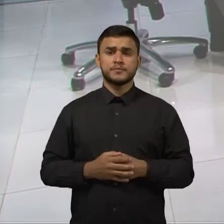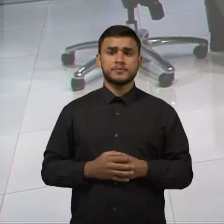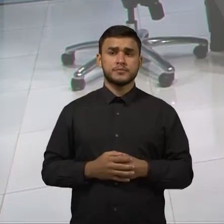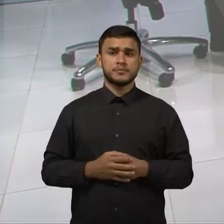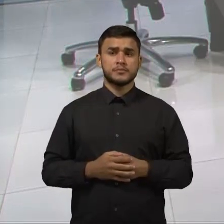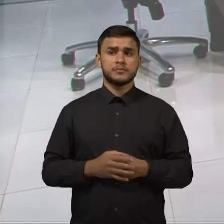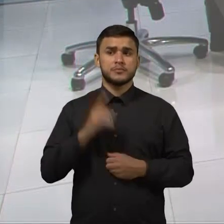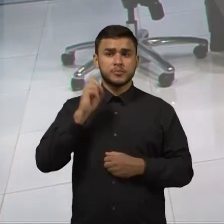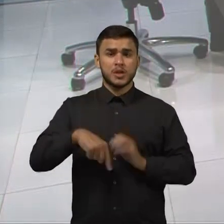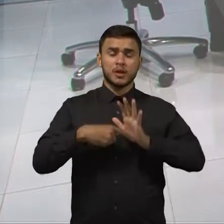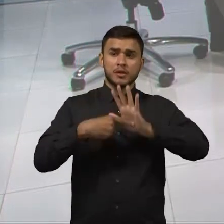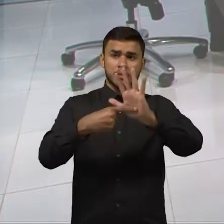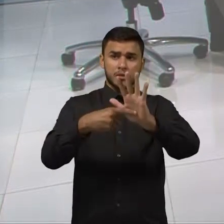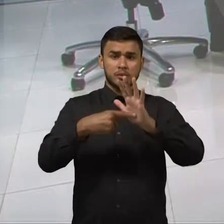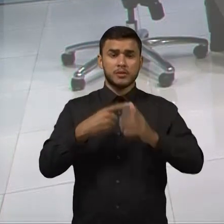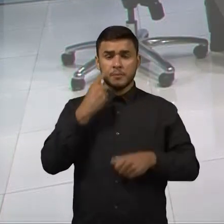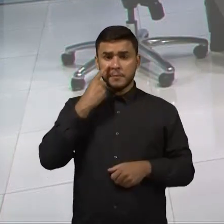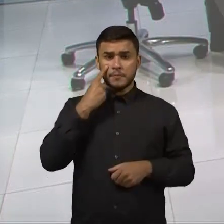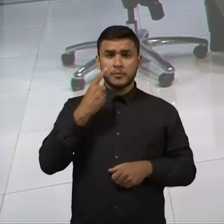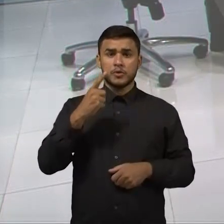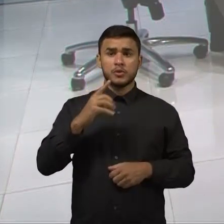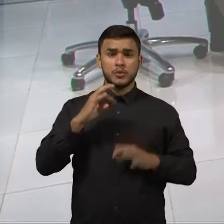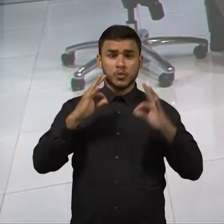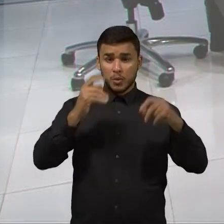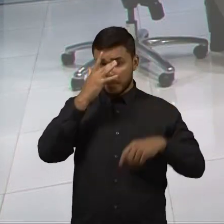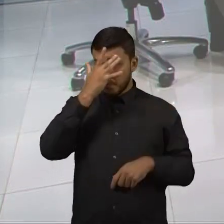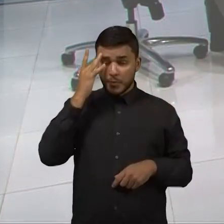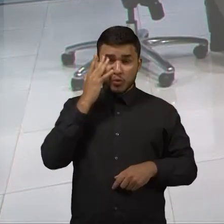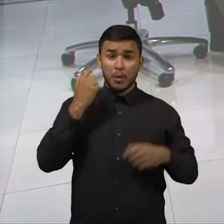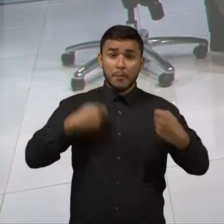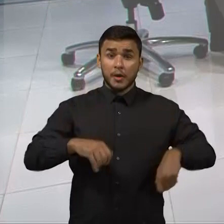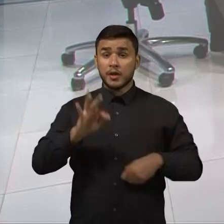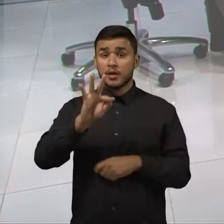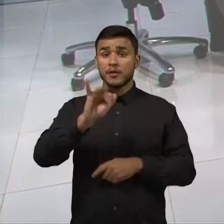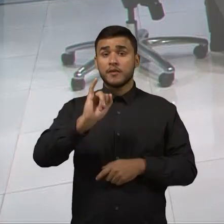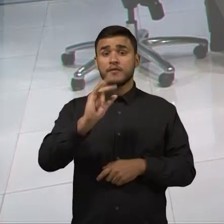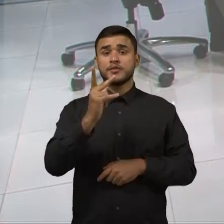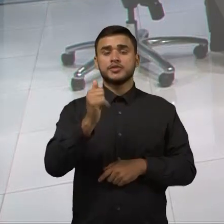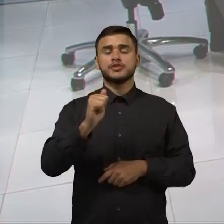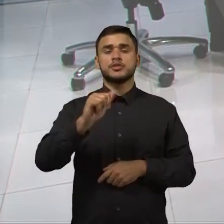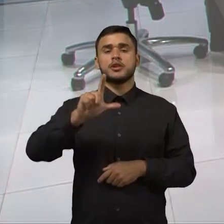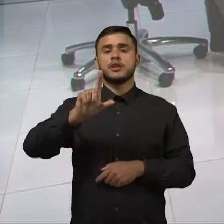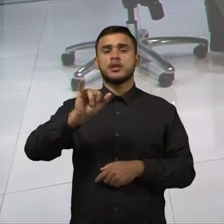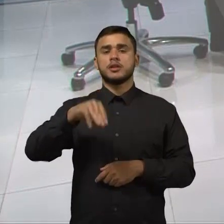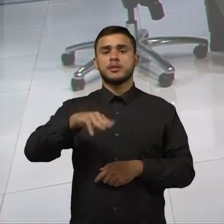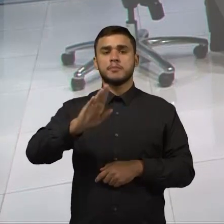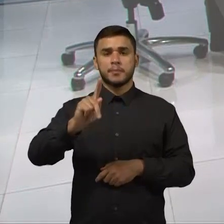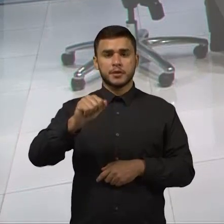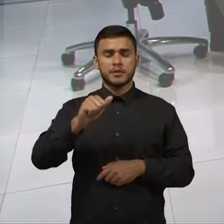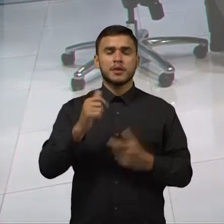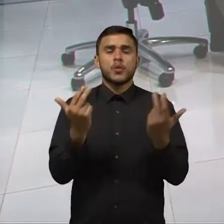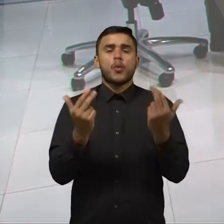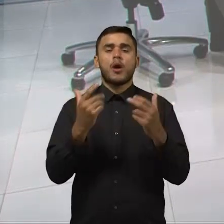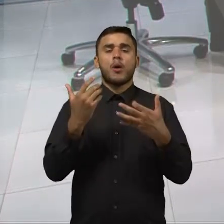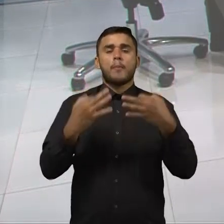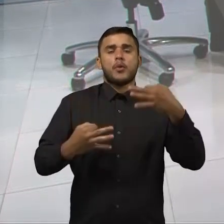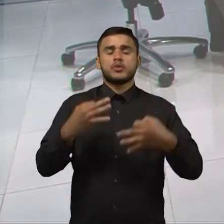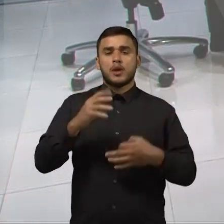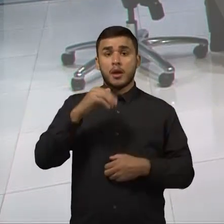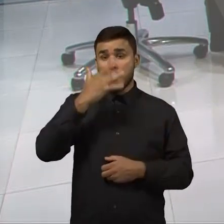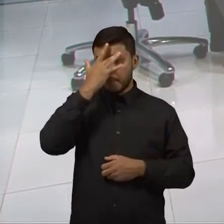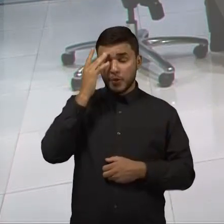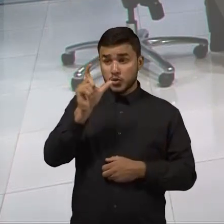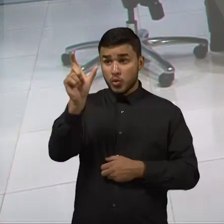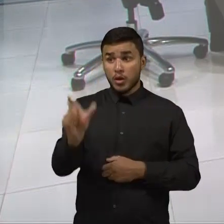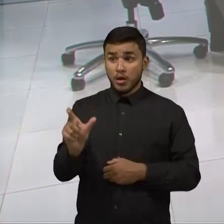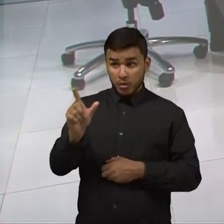muito com a questão da ficha limpa. A questão da ficha limpa também é uma questão que a demora, os tribunais demoravam tanto tempo para